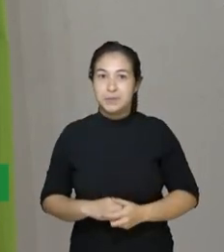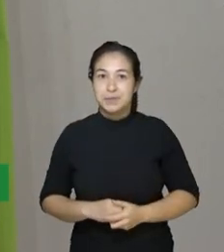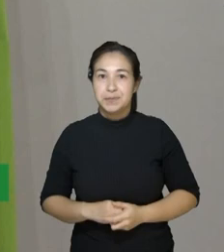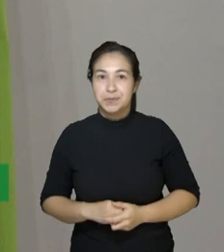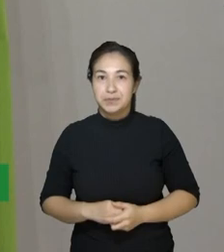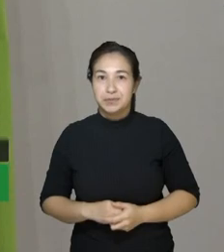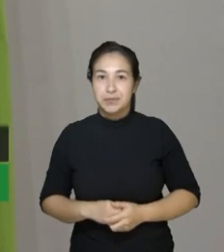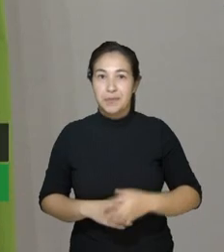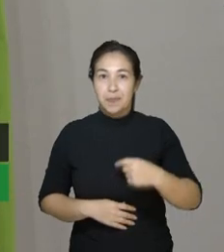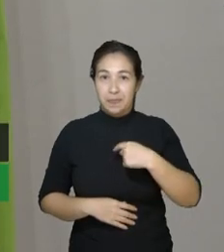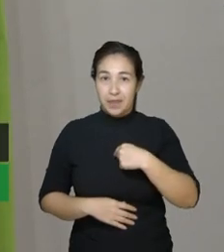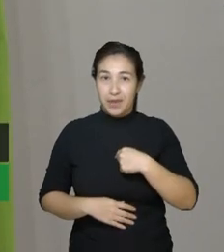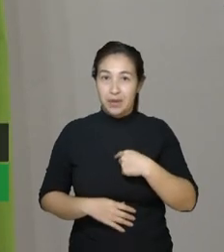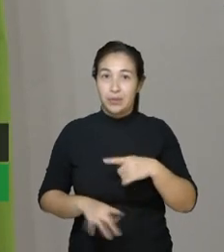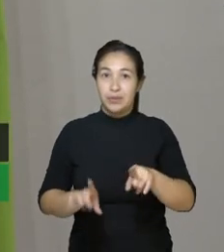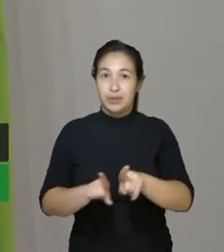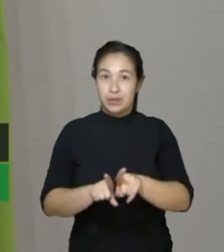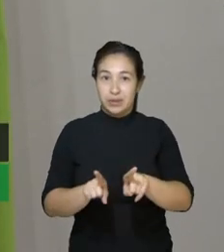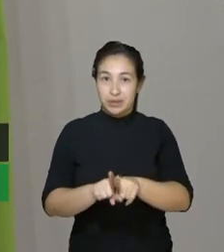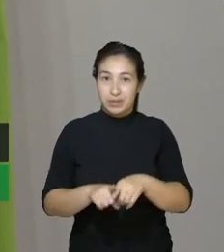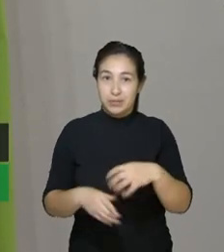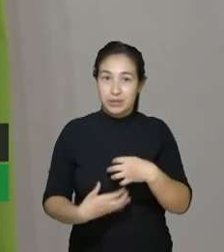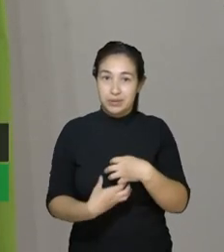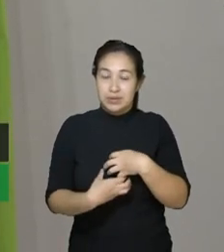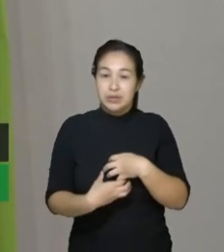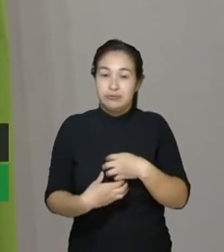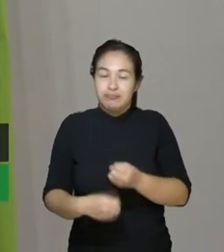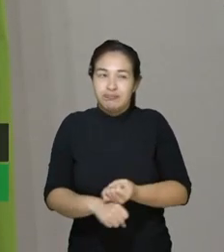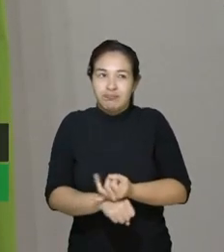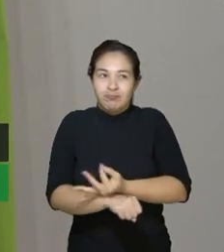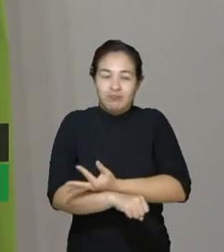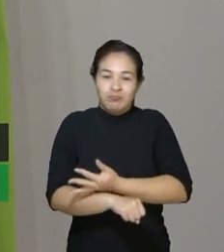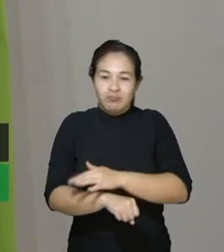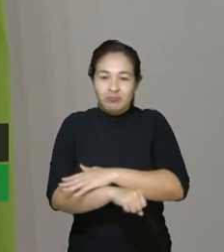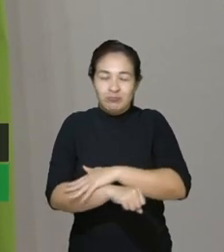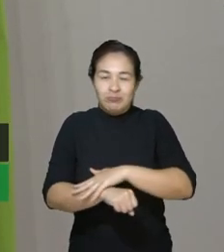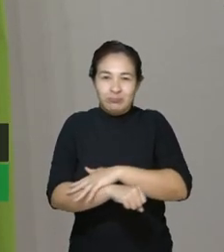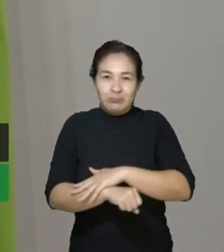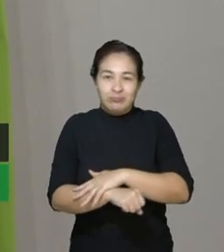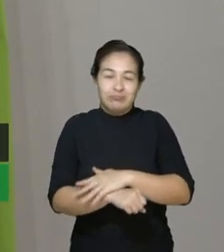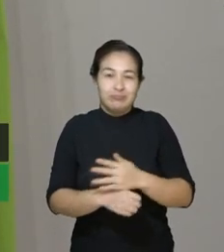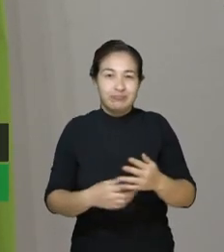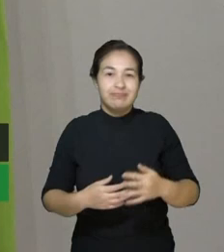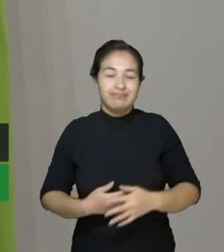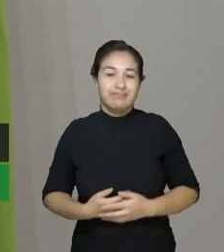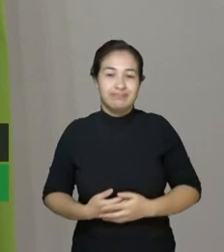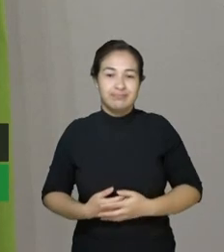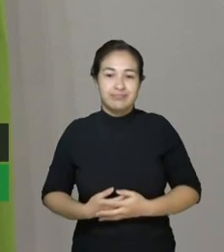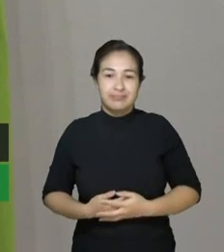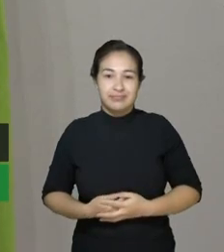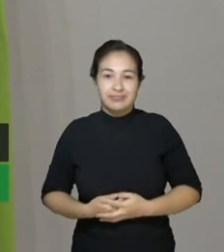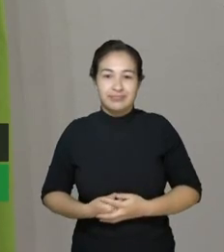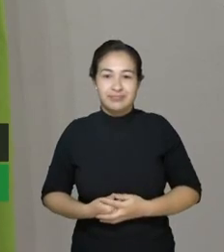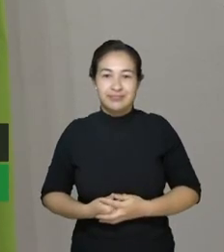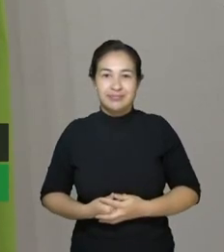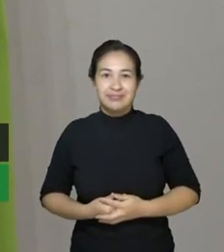para mim também é um momento extremamente emotivo, eu, presidente, deputado Milton